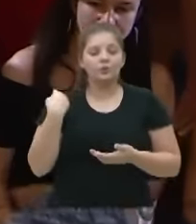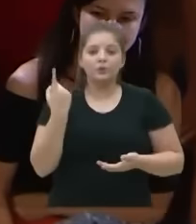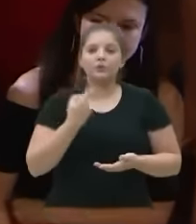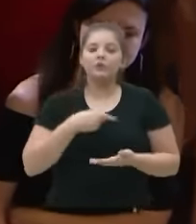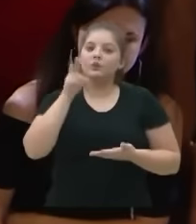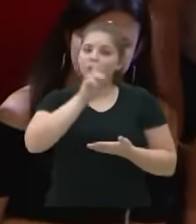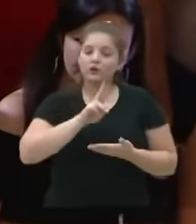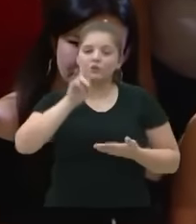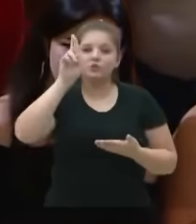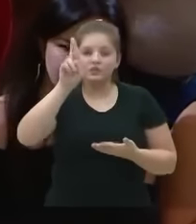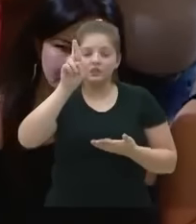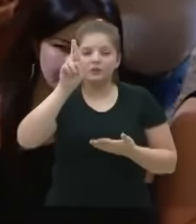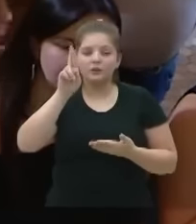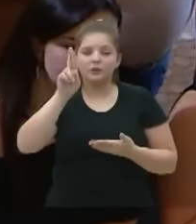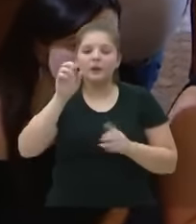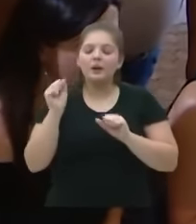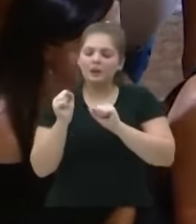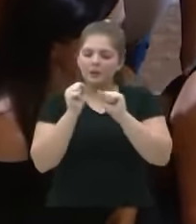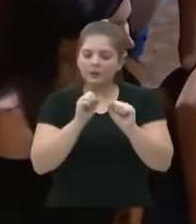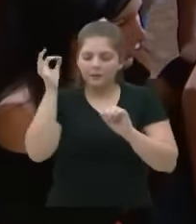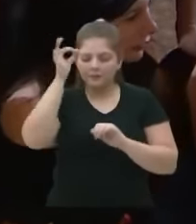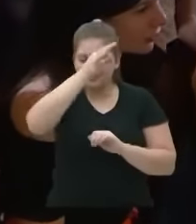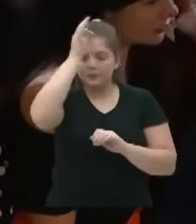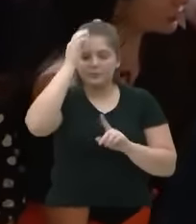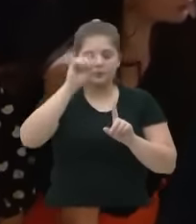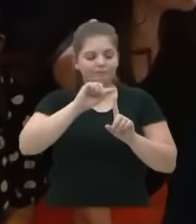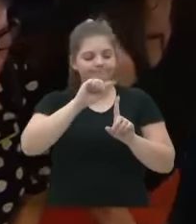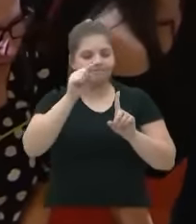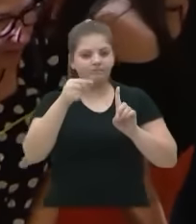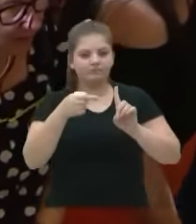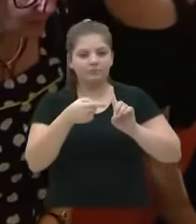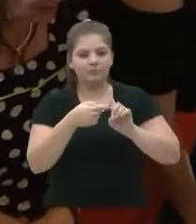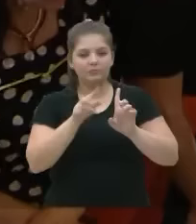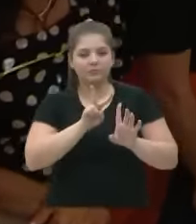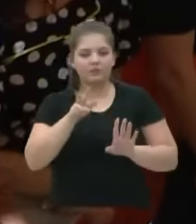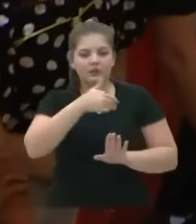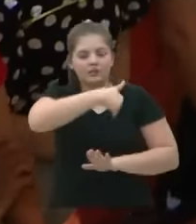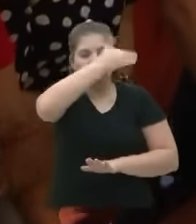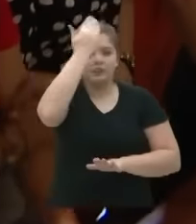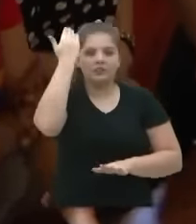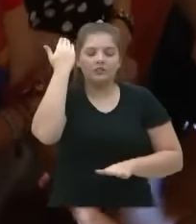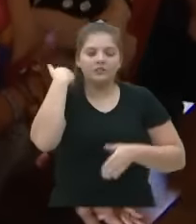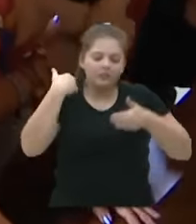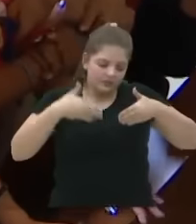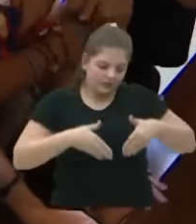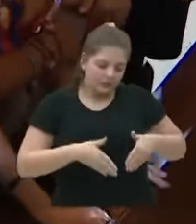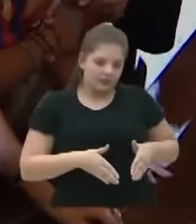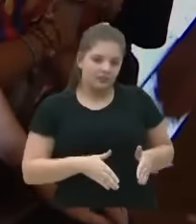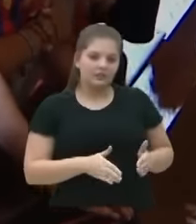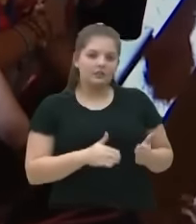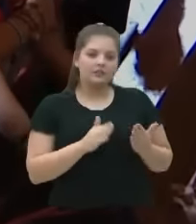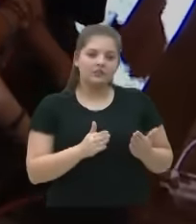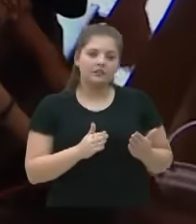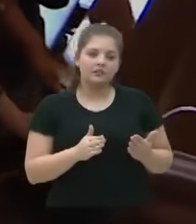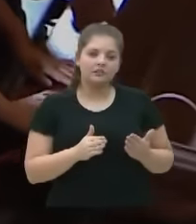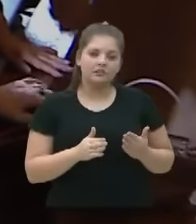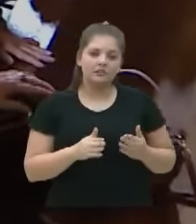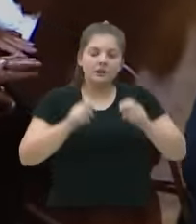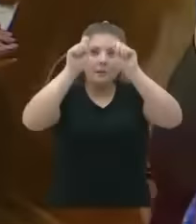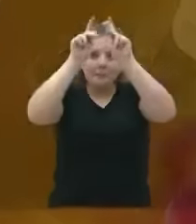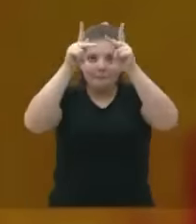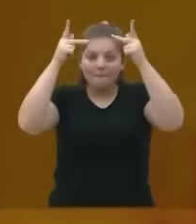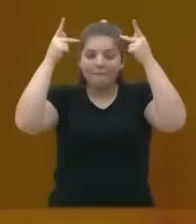único Filho, nosso Senhor, que foi concebido pelo poder do Espírito Santo, nasceu